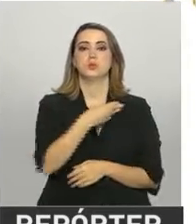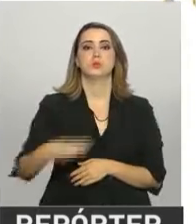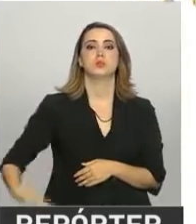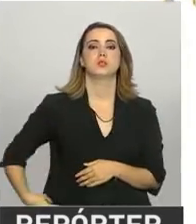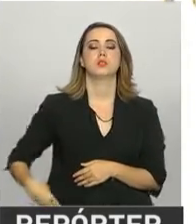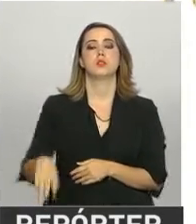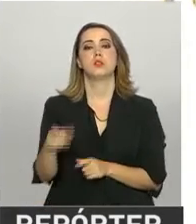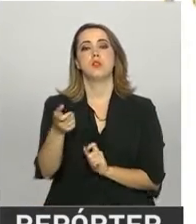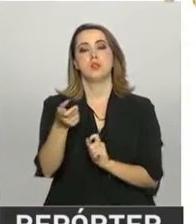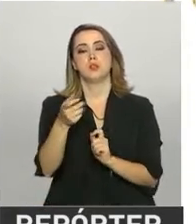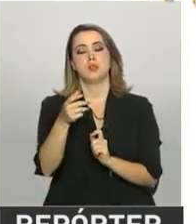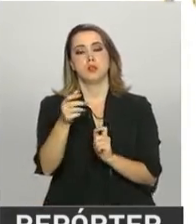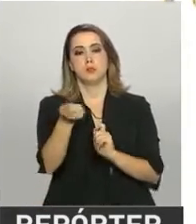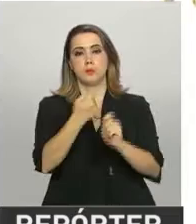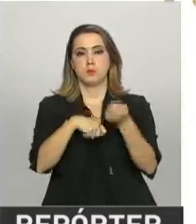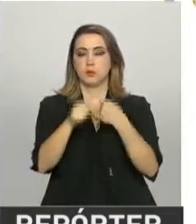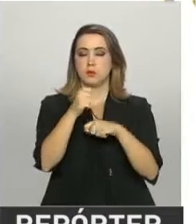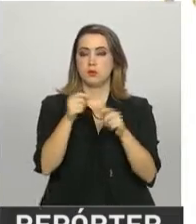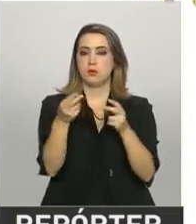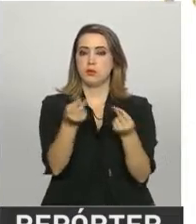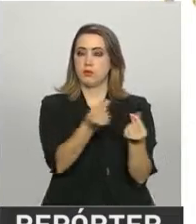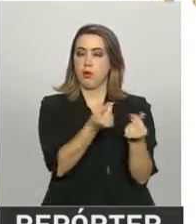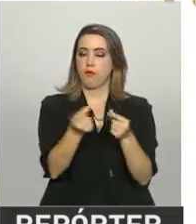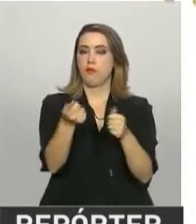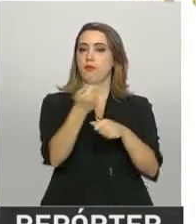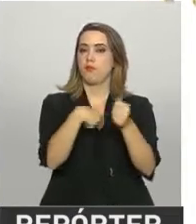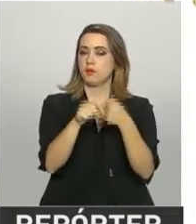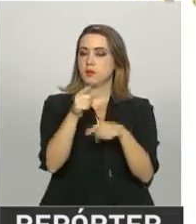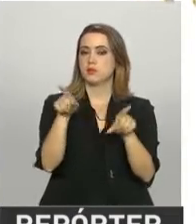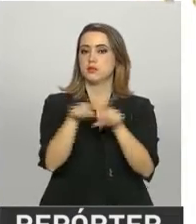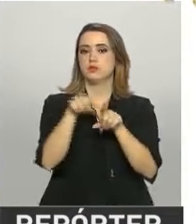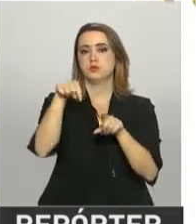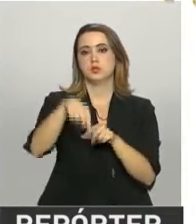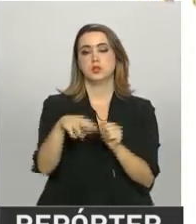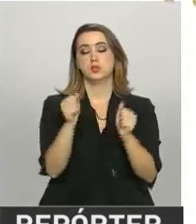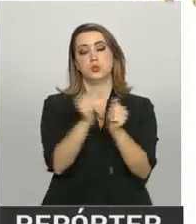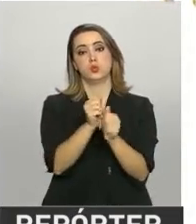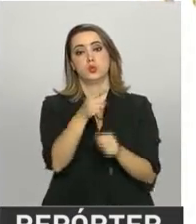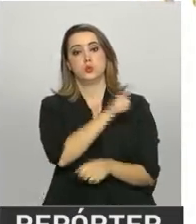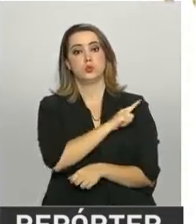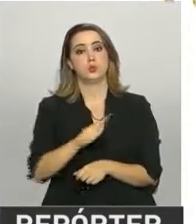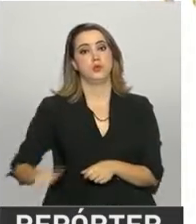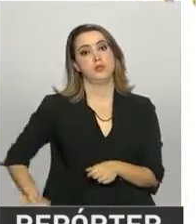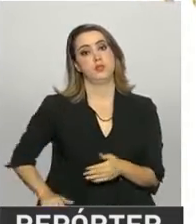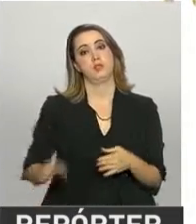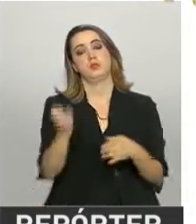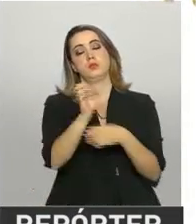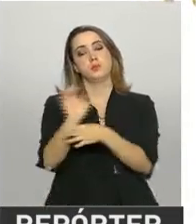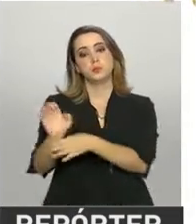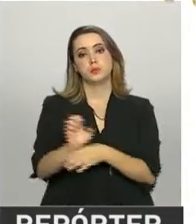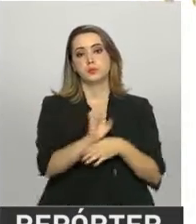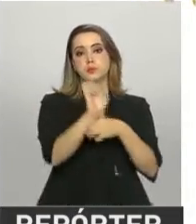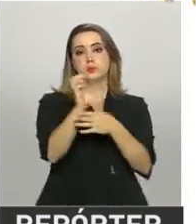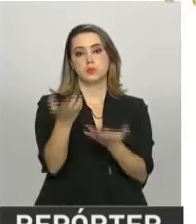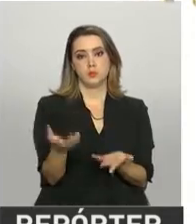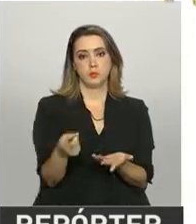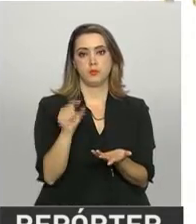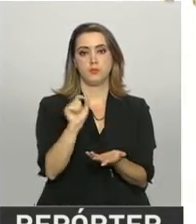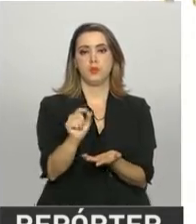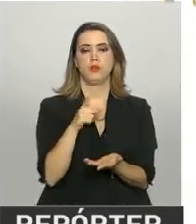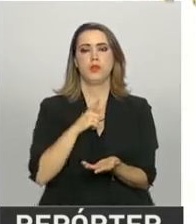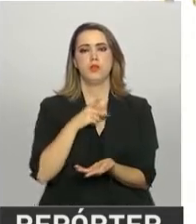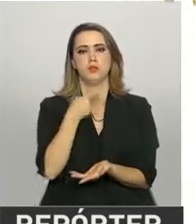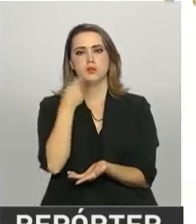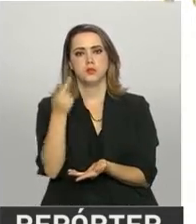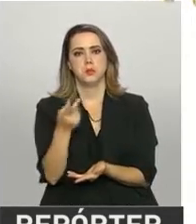todos os estados da união este pacto também teve uma boa notícia para os governadores eles receberam um sinal